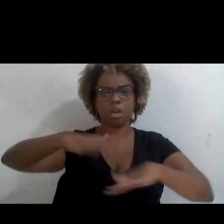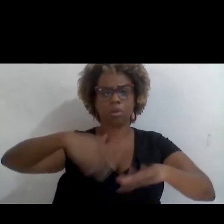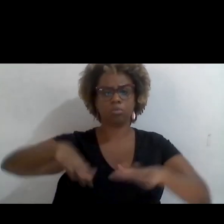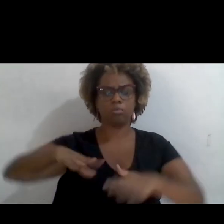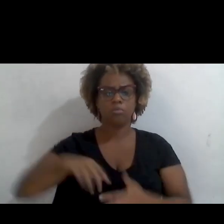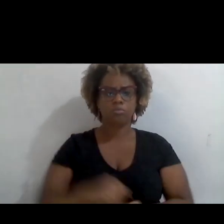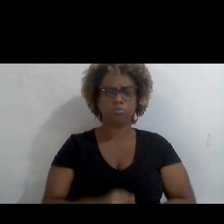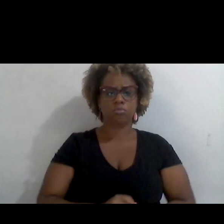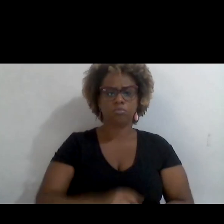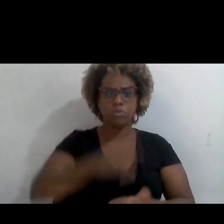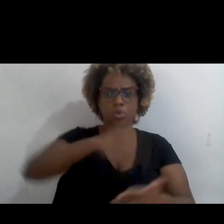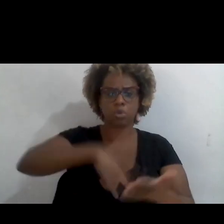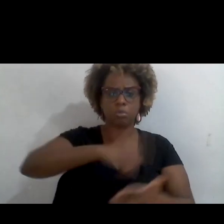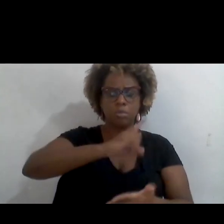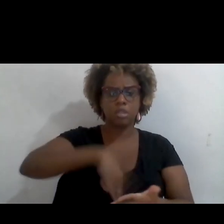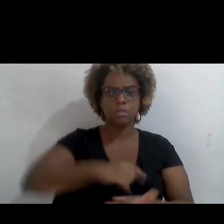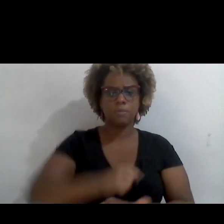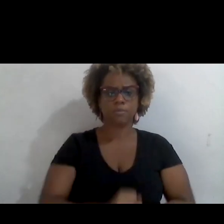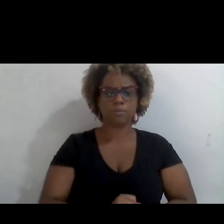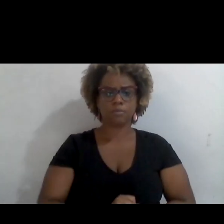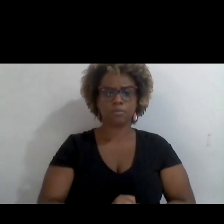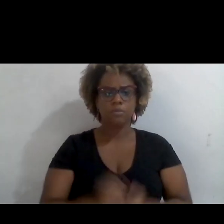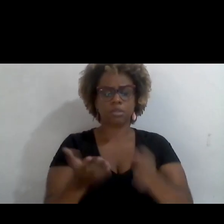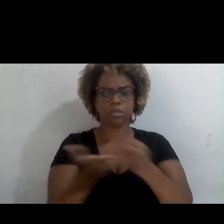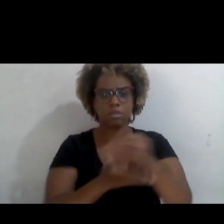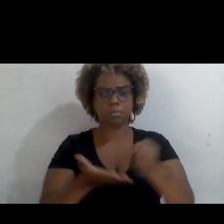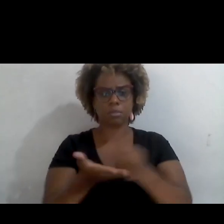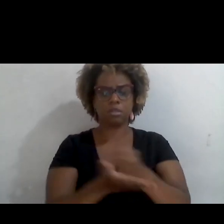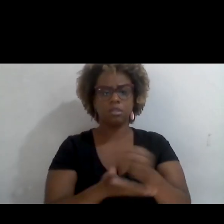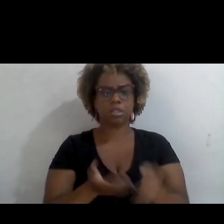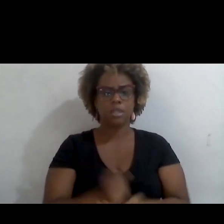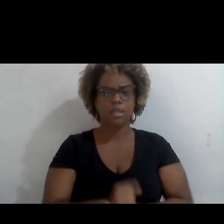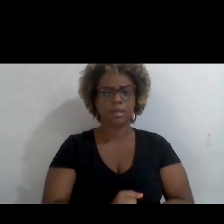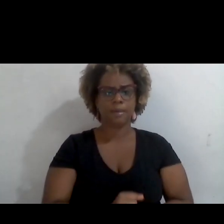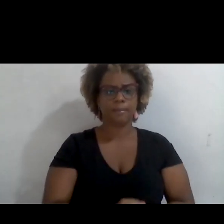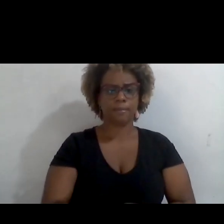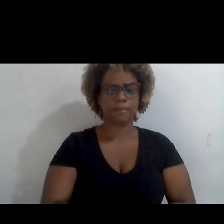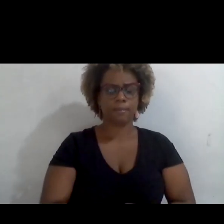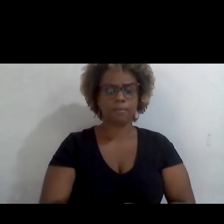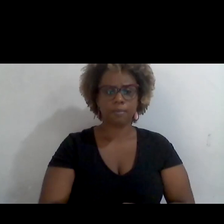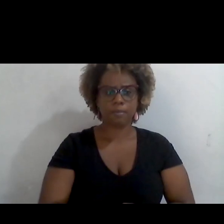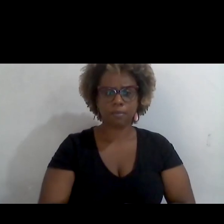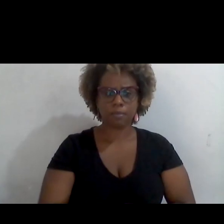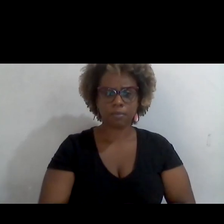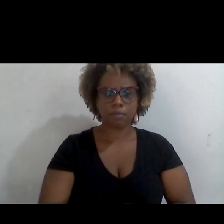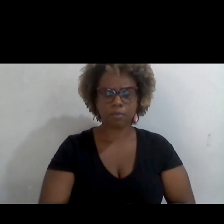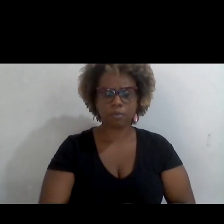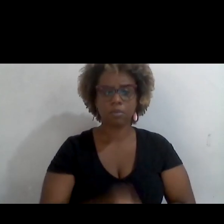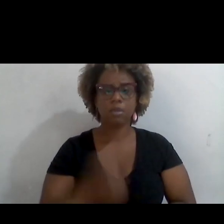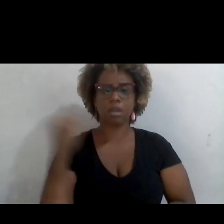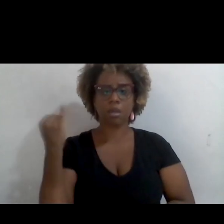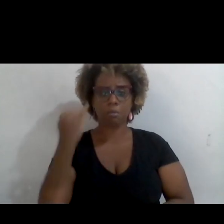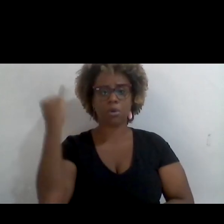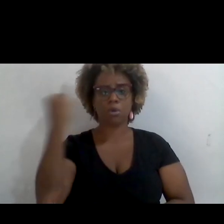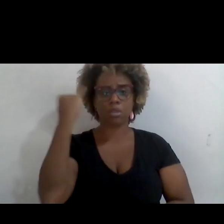elas são basilares para o debate das linguagens. E parabenizo vocês pelo encontro, acho que é importante.